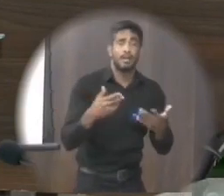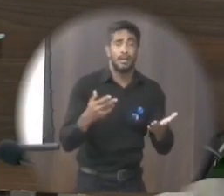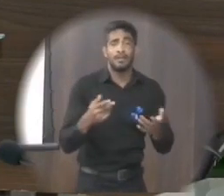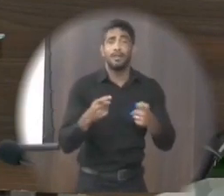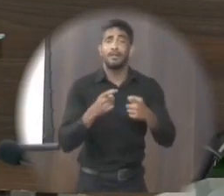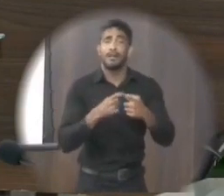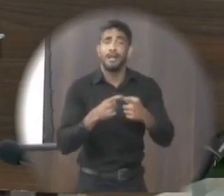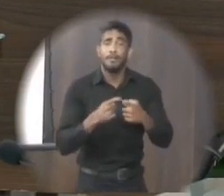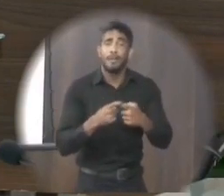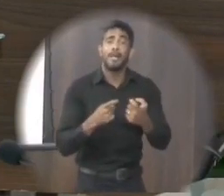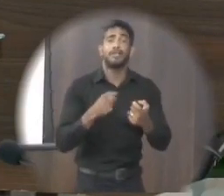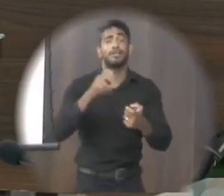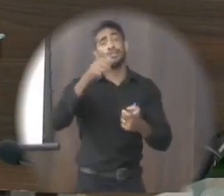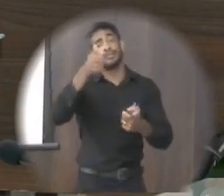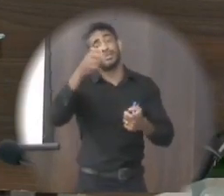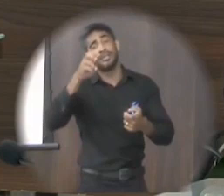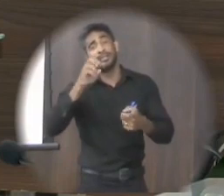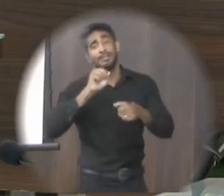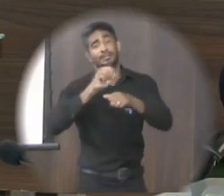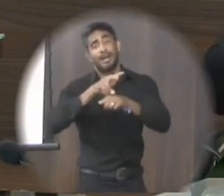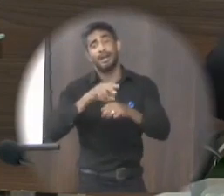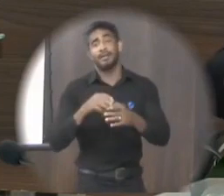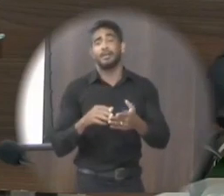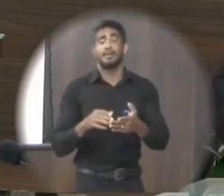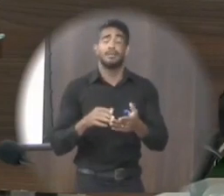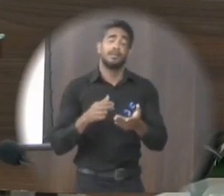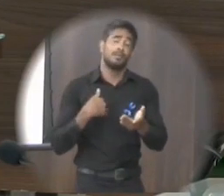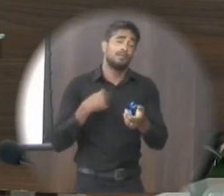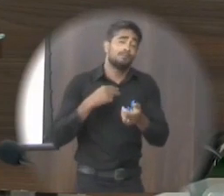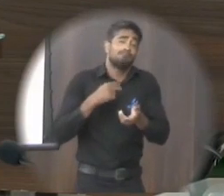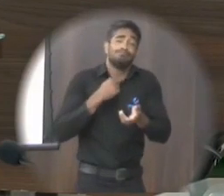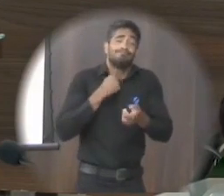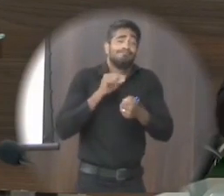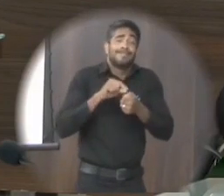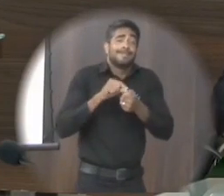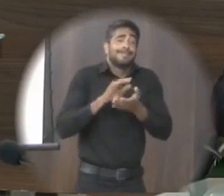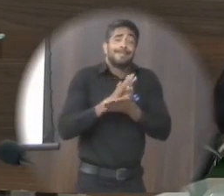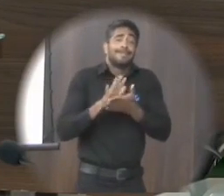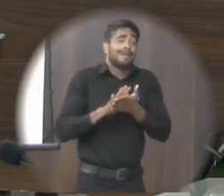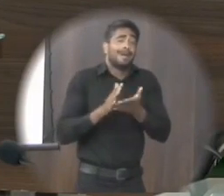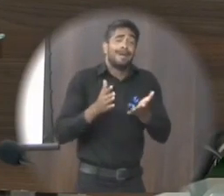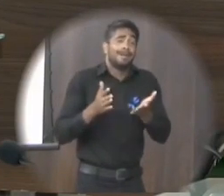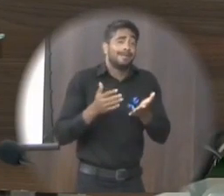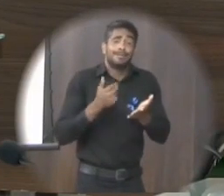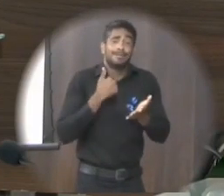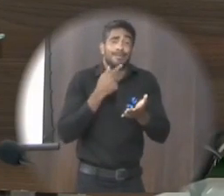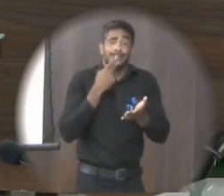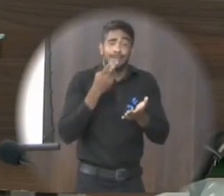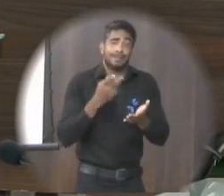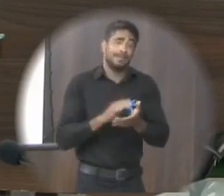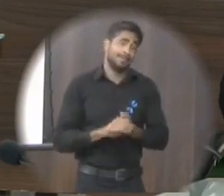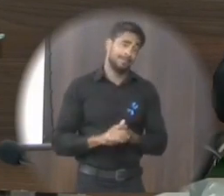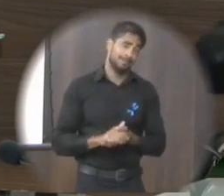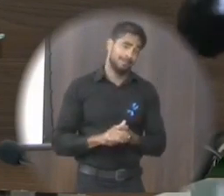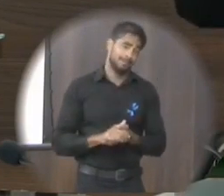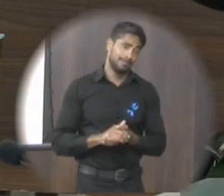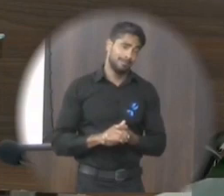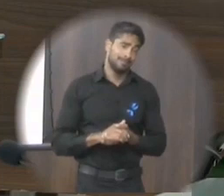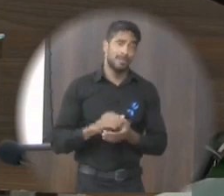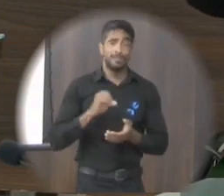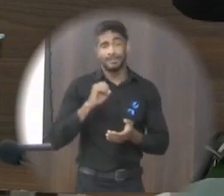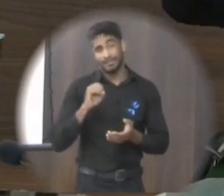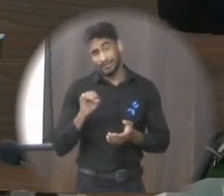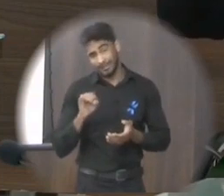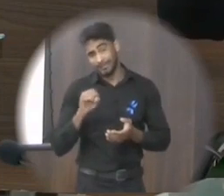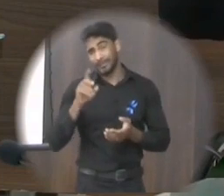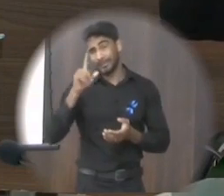lá da regulação avaliando, e eu não vou fazer nada que é fora da lei para poder te colocar. Então, assim, o paciente saia do